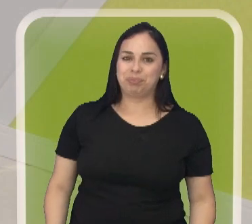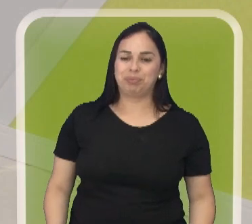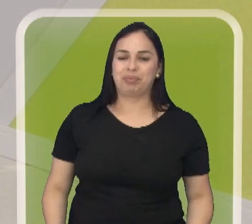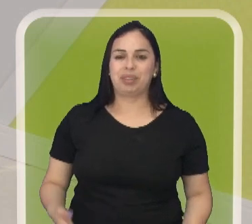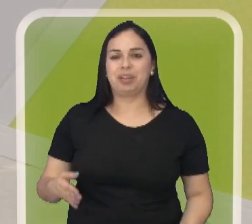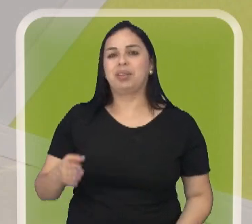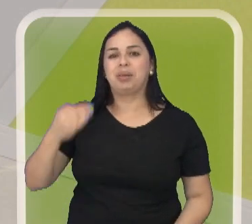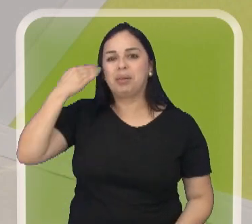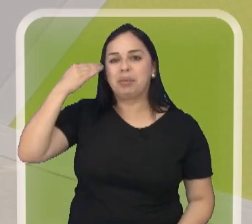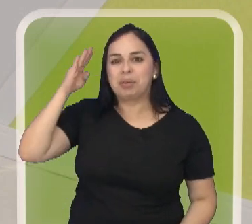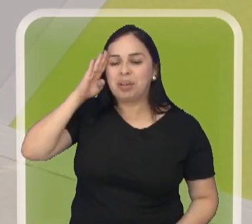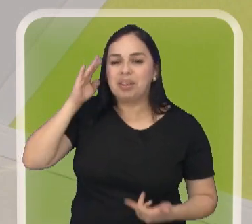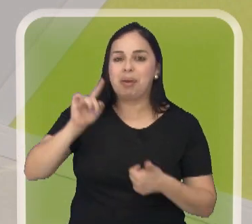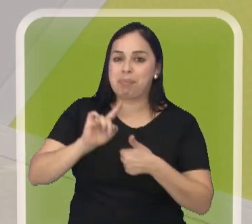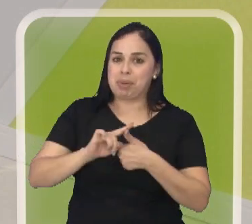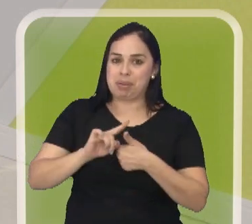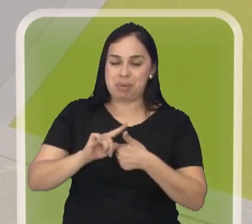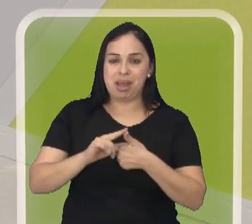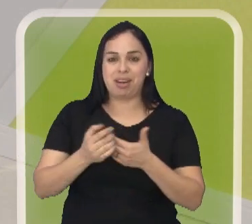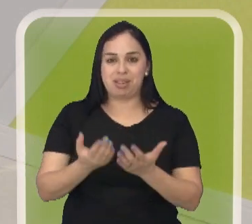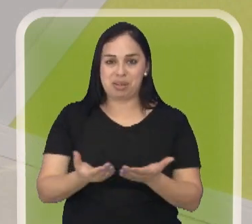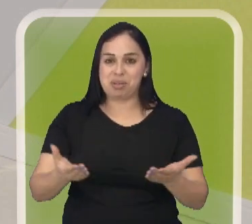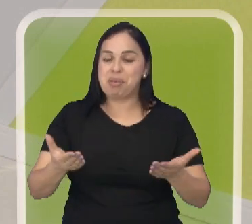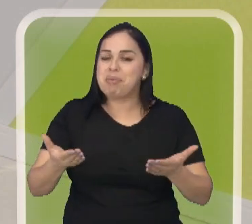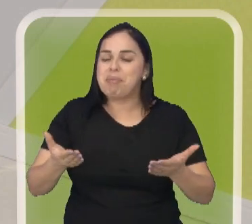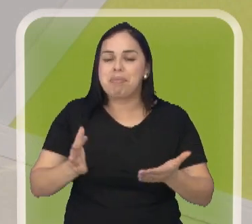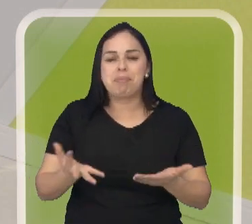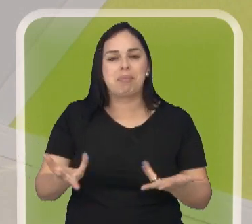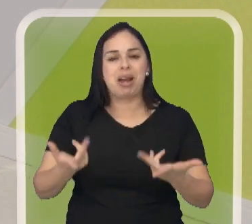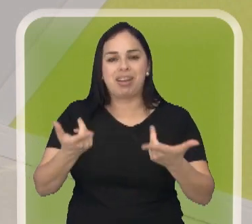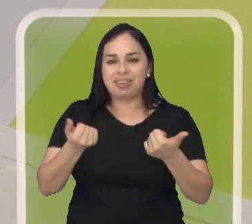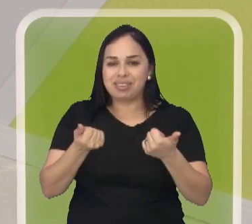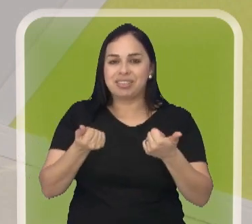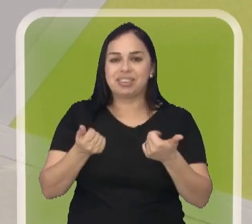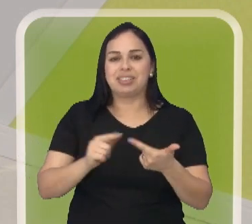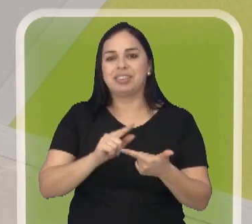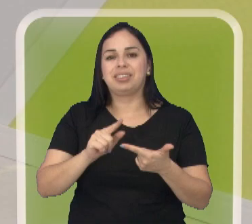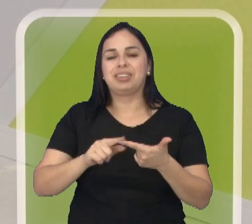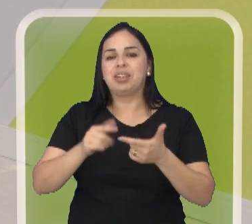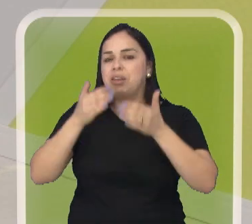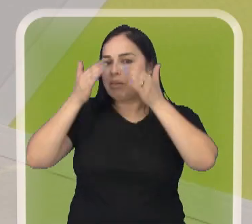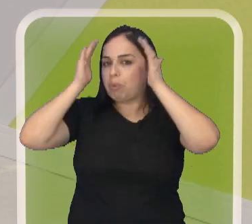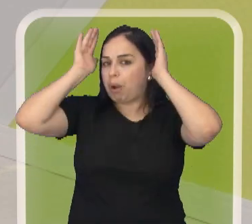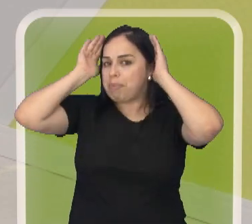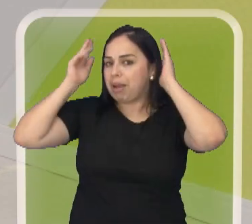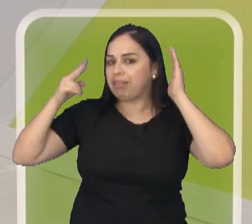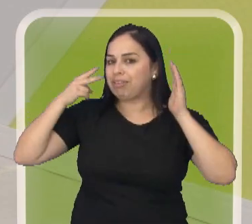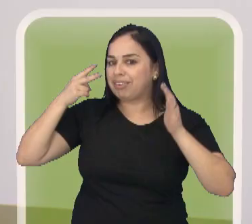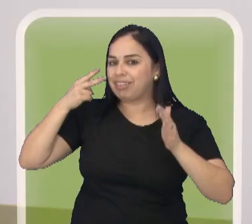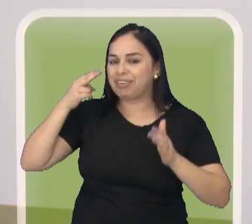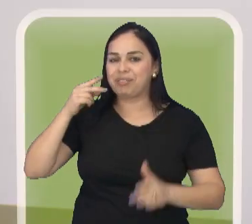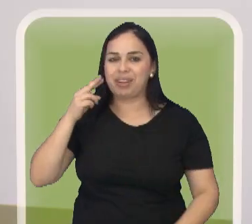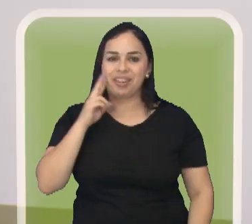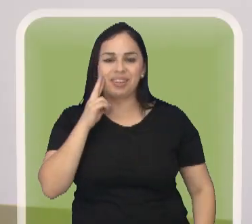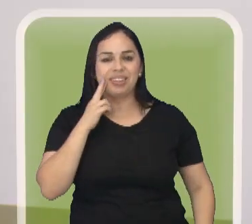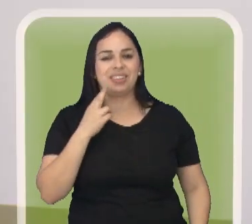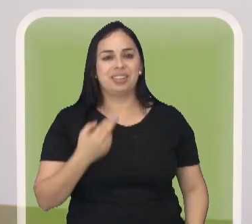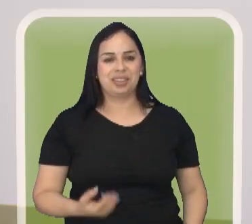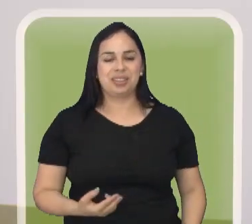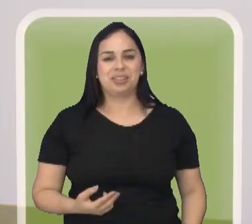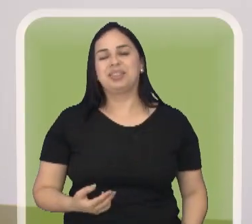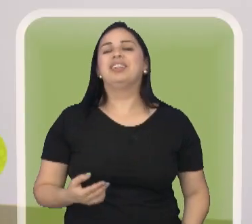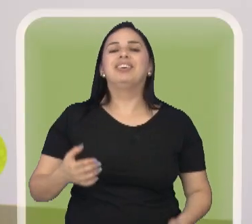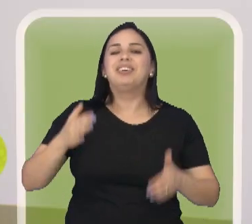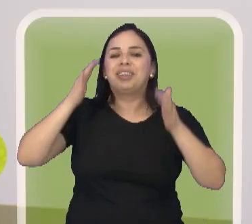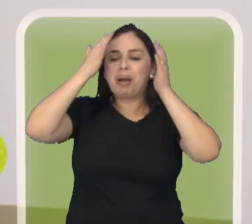Brunão, no pique, primeiro a pista ficou fantástica, mais uma opção. E o cabelo do Renato Santiago, por favor. O cabelo dele nota. Não posso